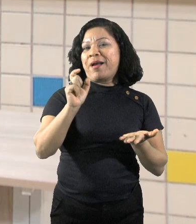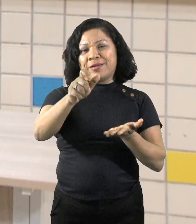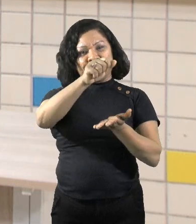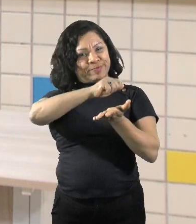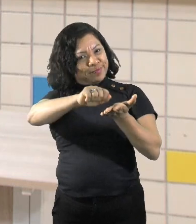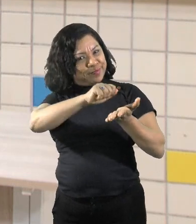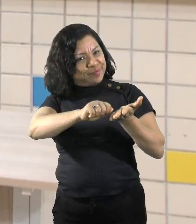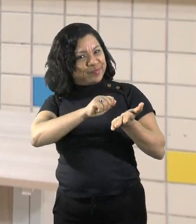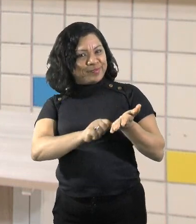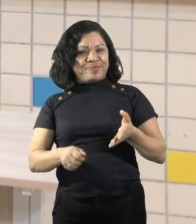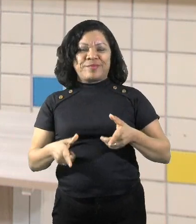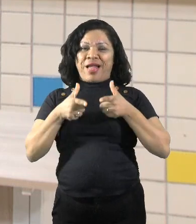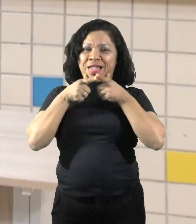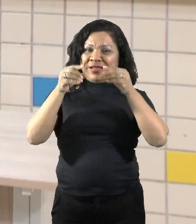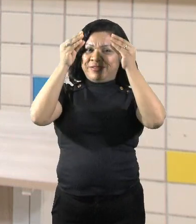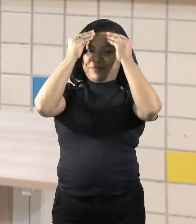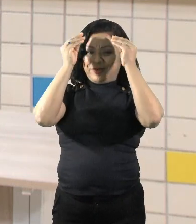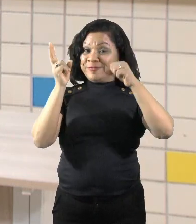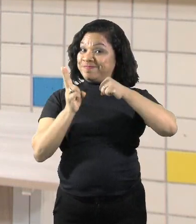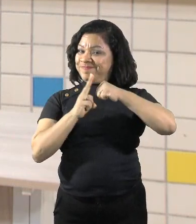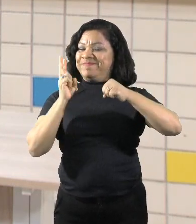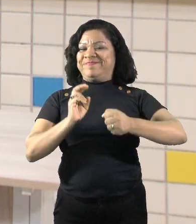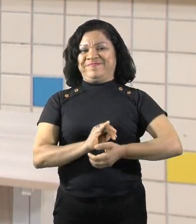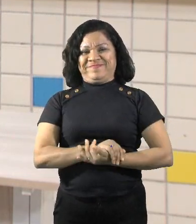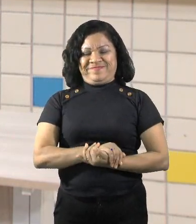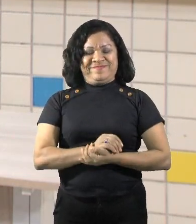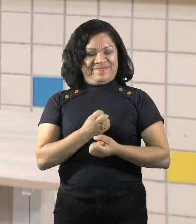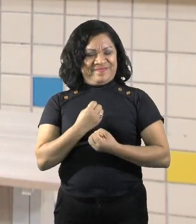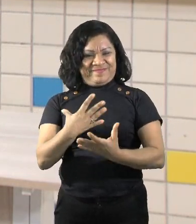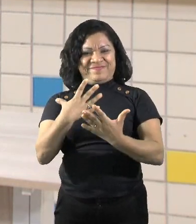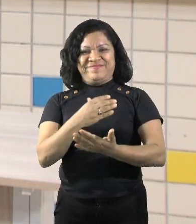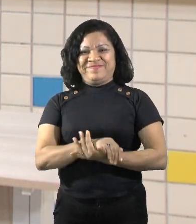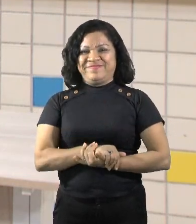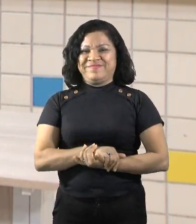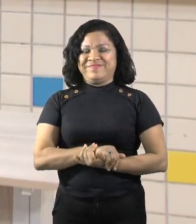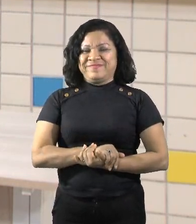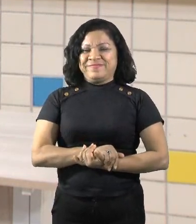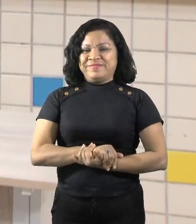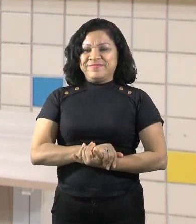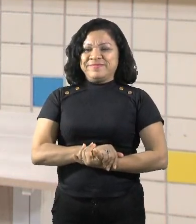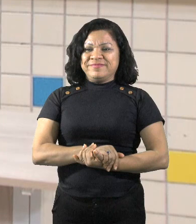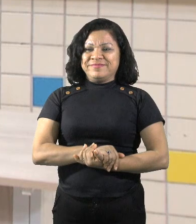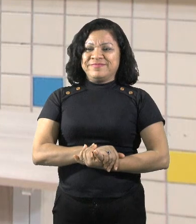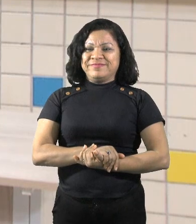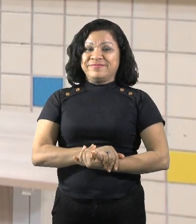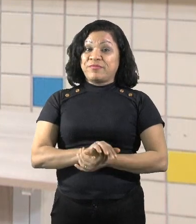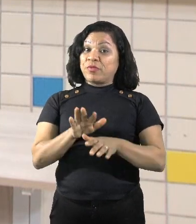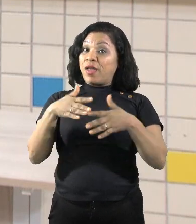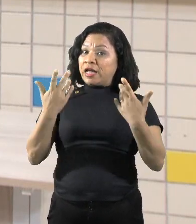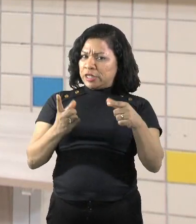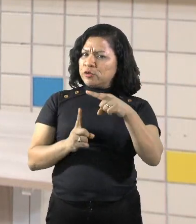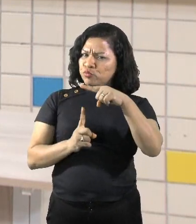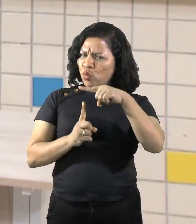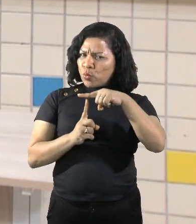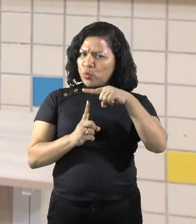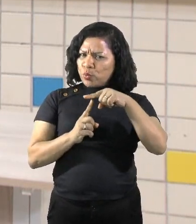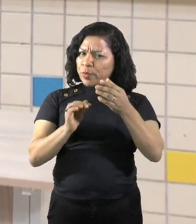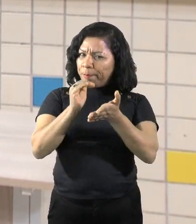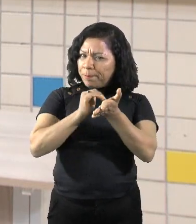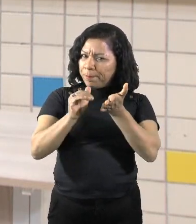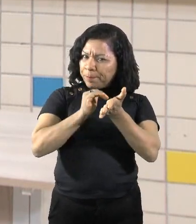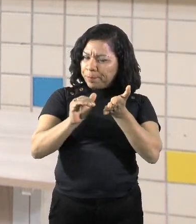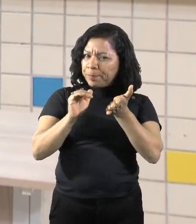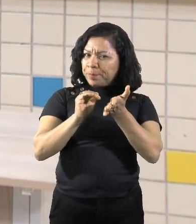essa linguagem verbal. Muito bem? Então, esse tipo de mensagem verbal,